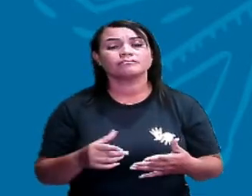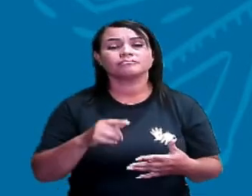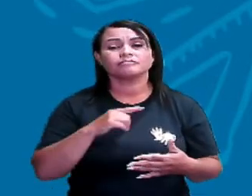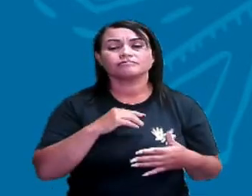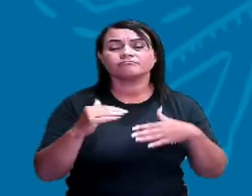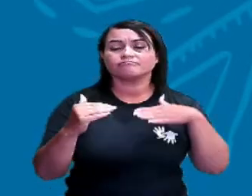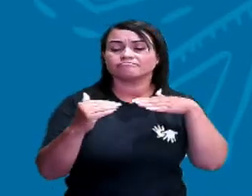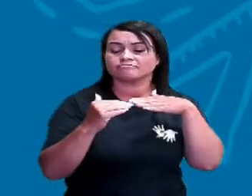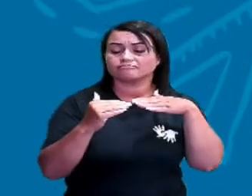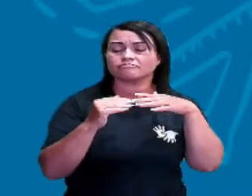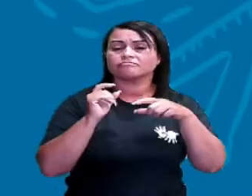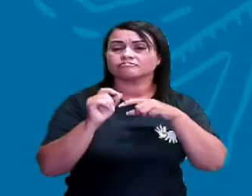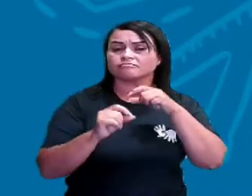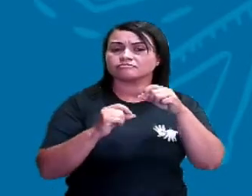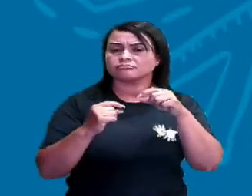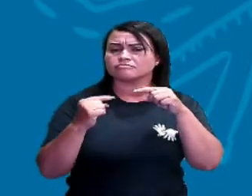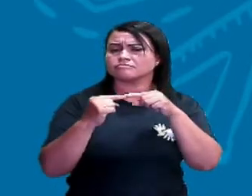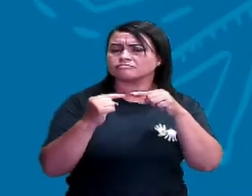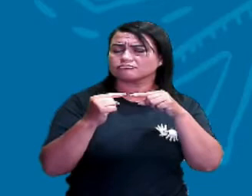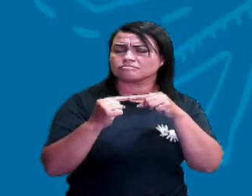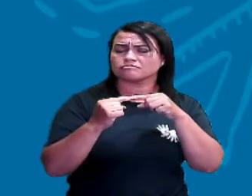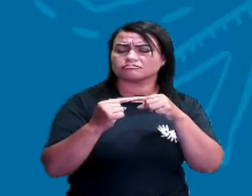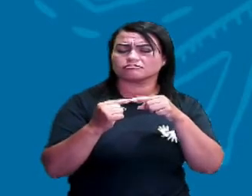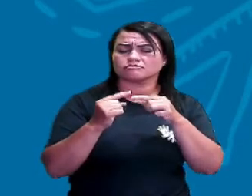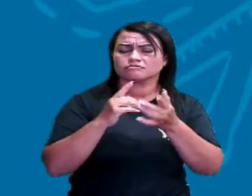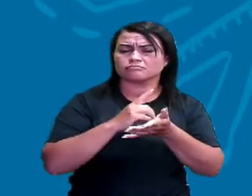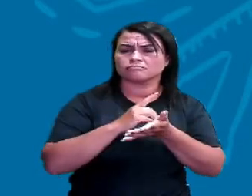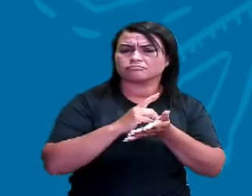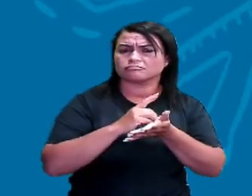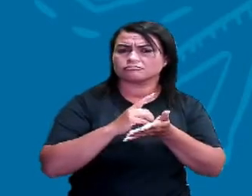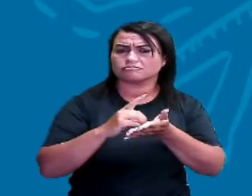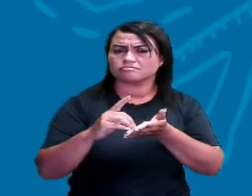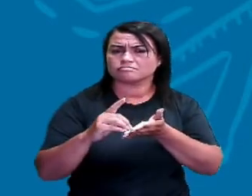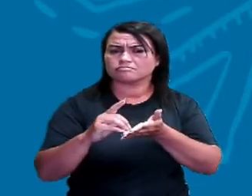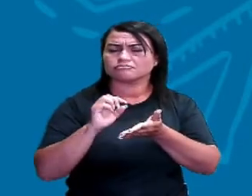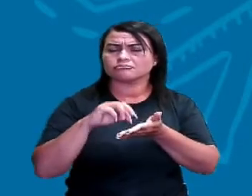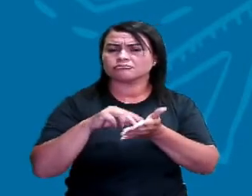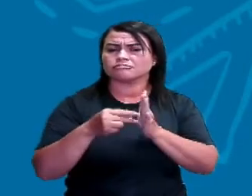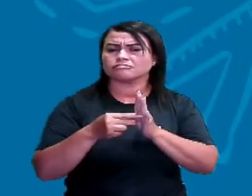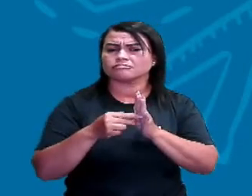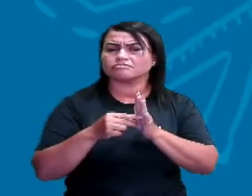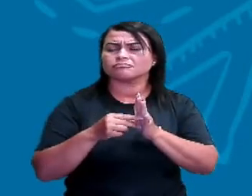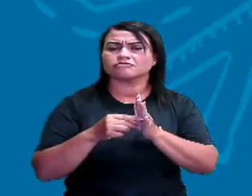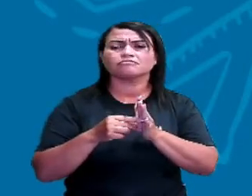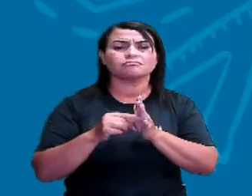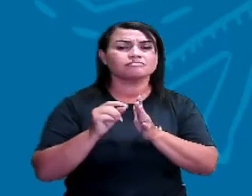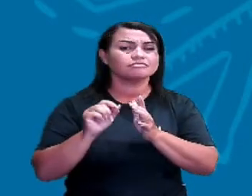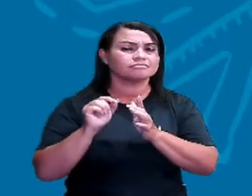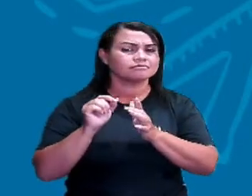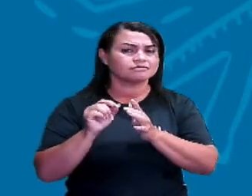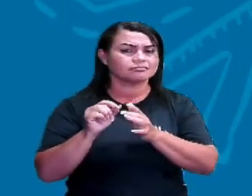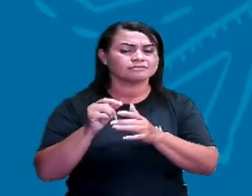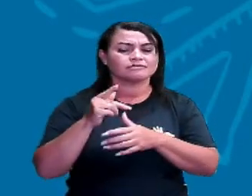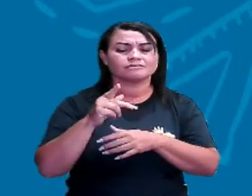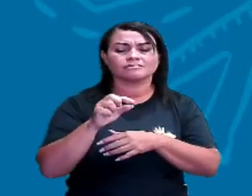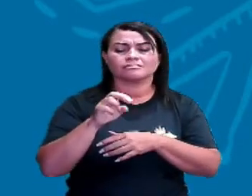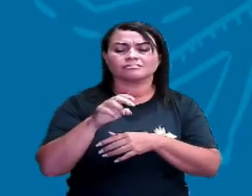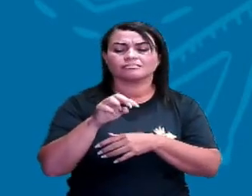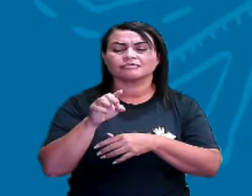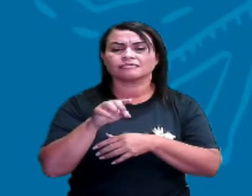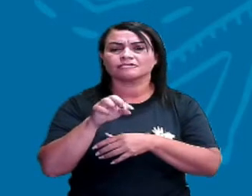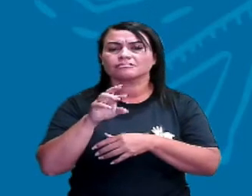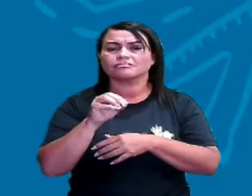com o dicionário online, prazenteira é o feminino de prazenteiro. É o mesmo que jubiloso,